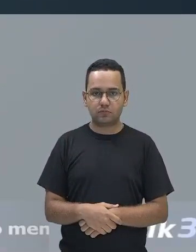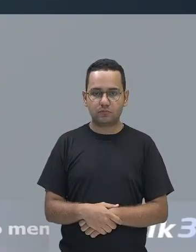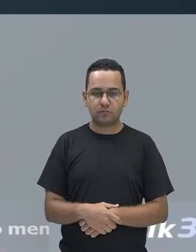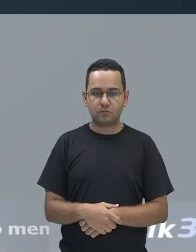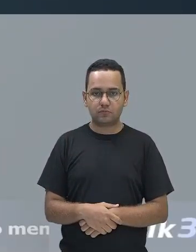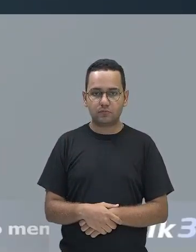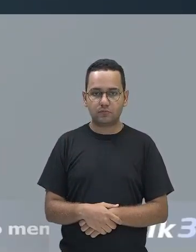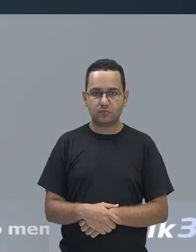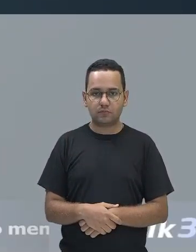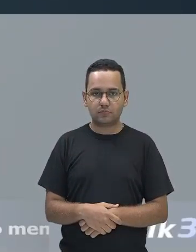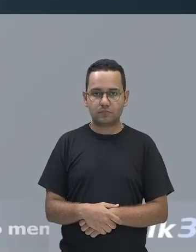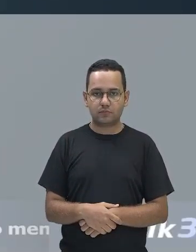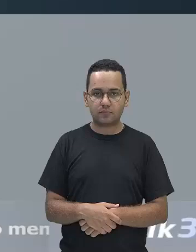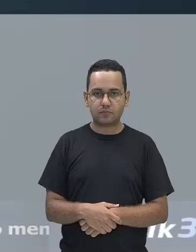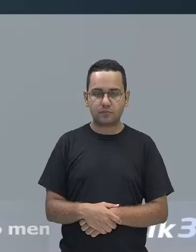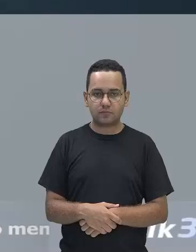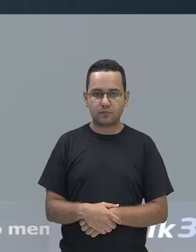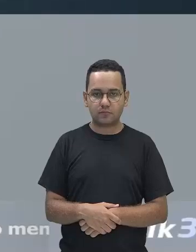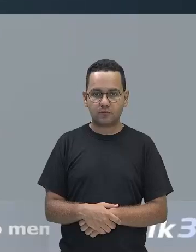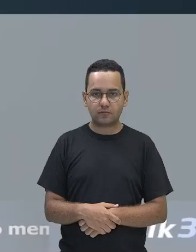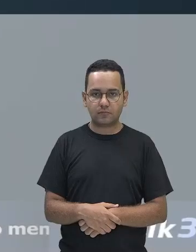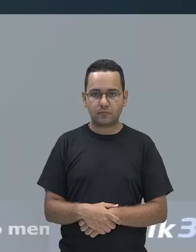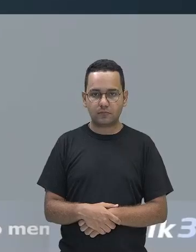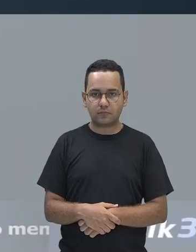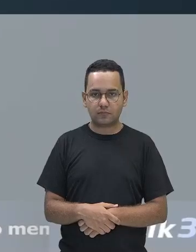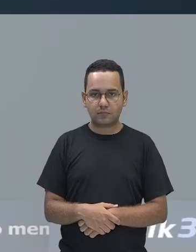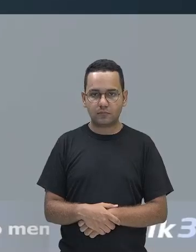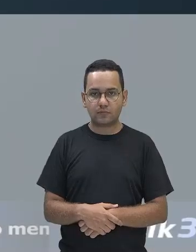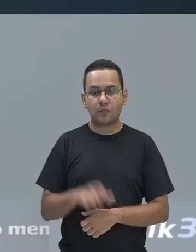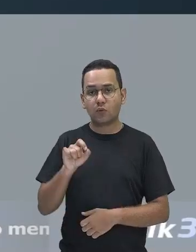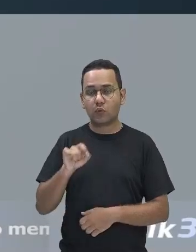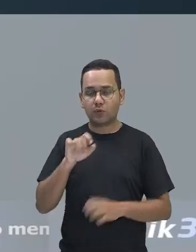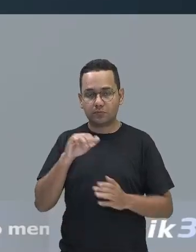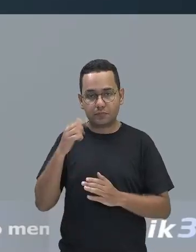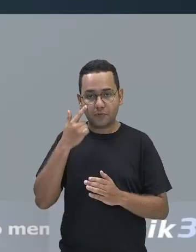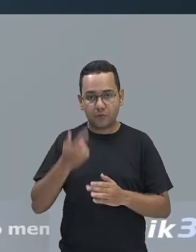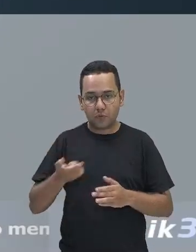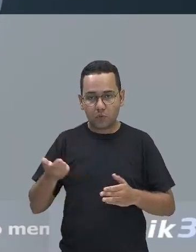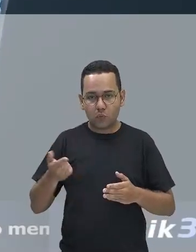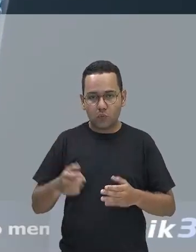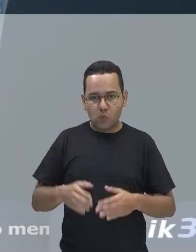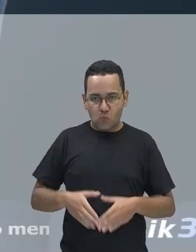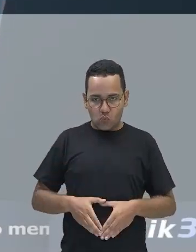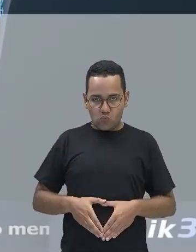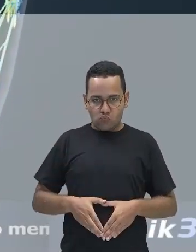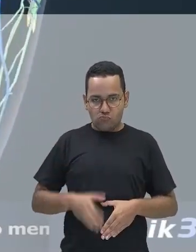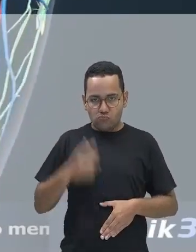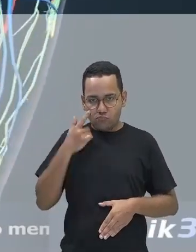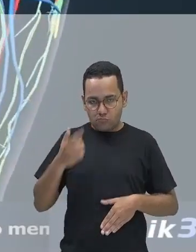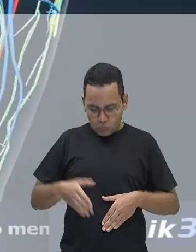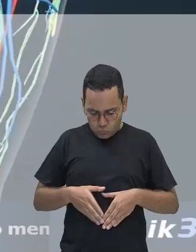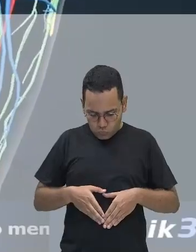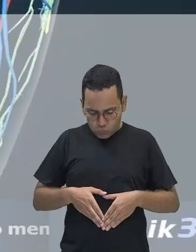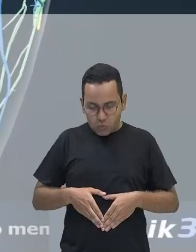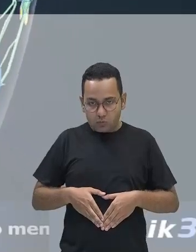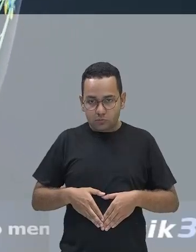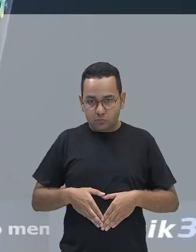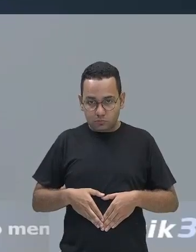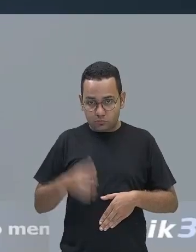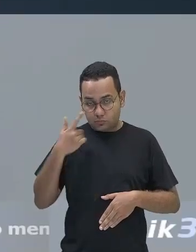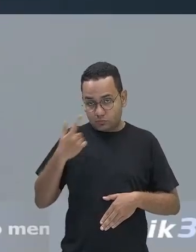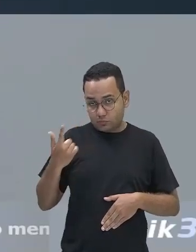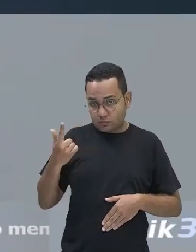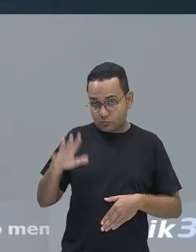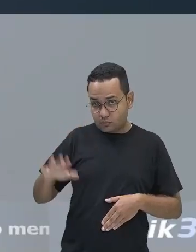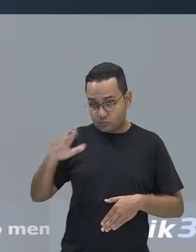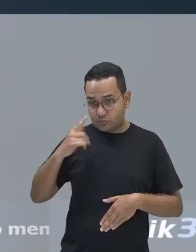Então, a gente está observando aqui a posição do útero. Você consegue ler aí, tá bom? O útero, ele está bem na parte central da